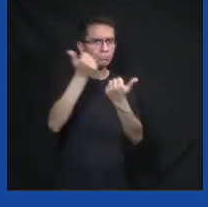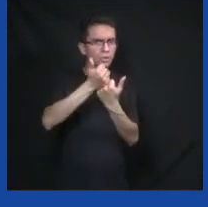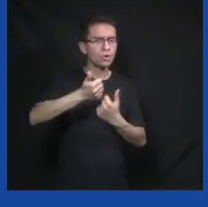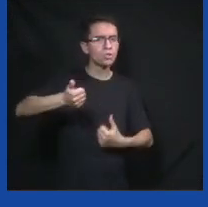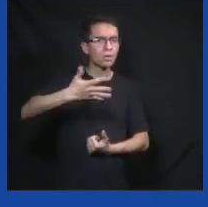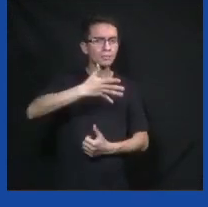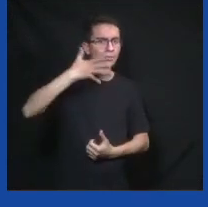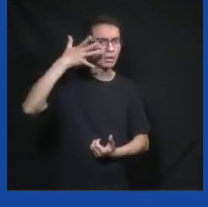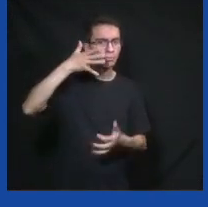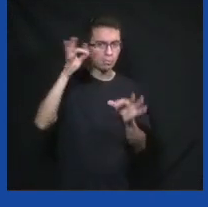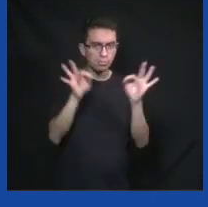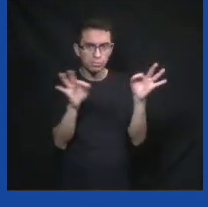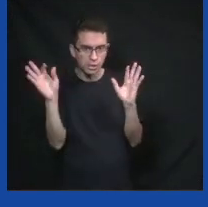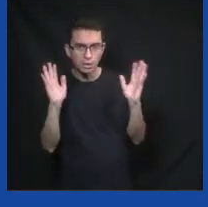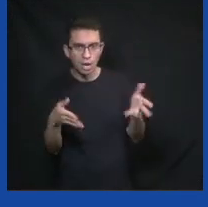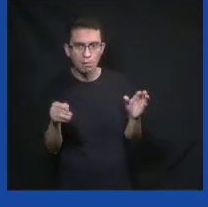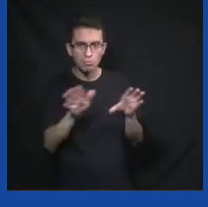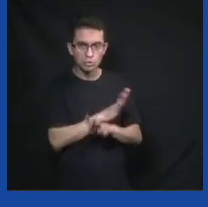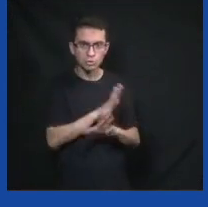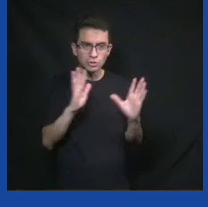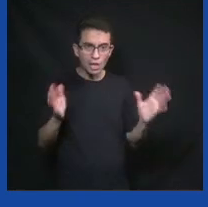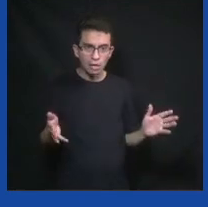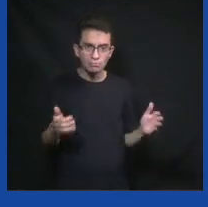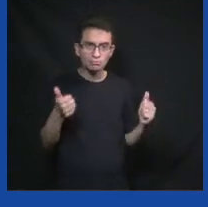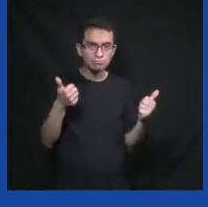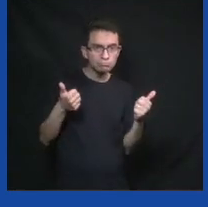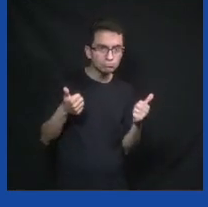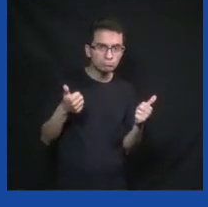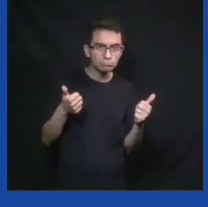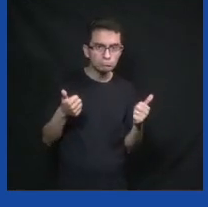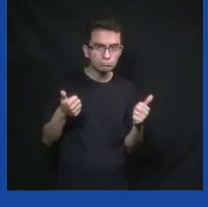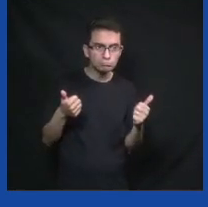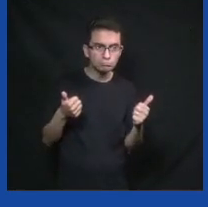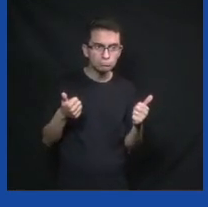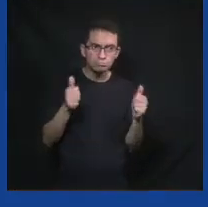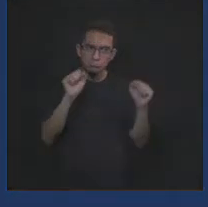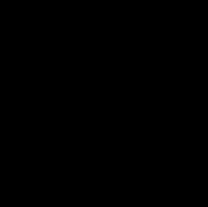tudo preparado? Vamos lá. Mônica.